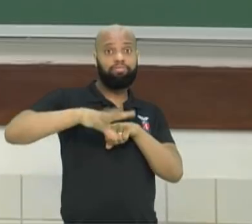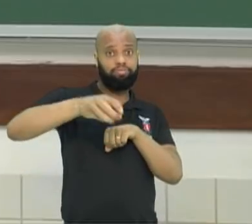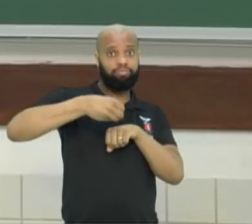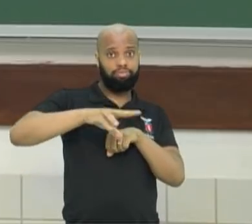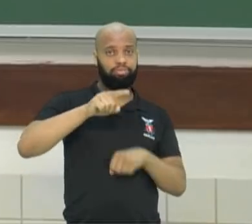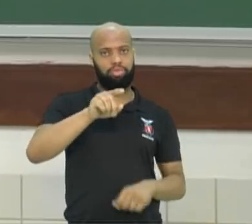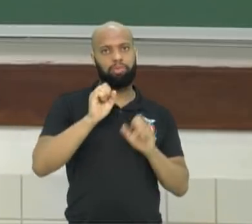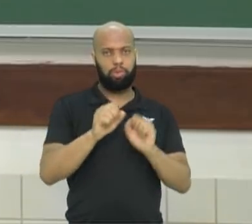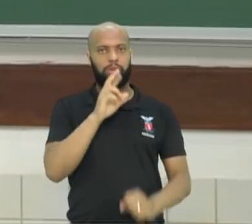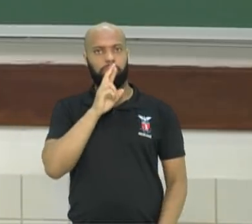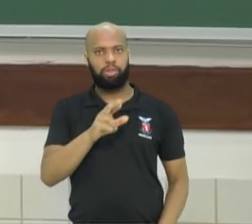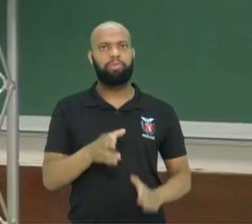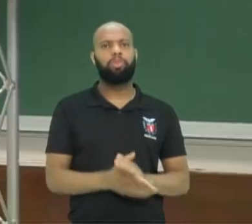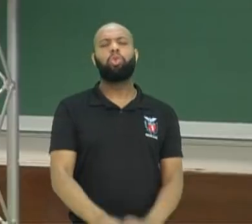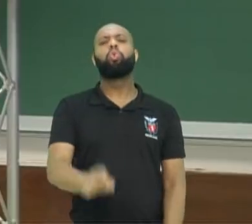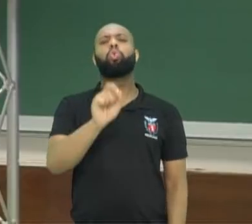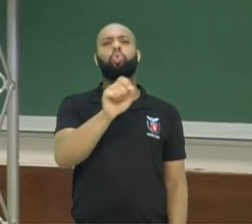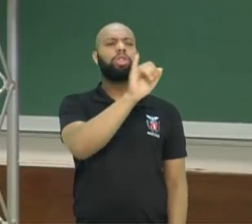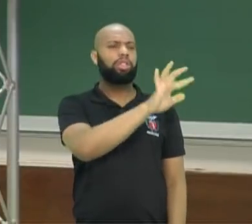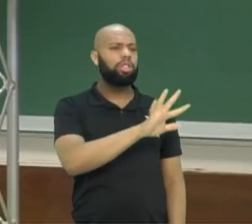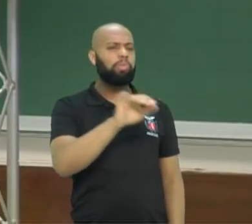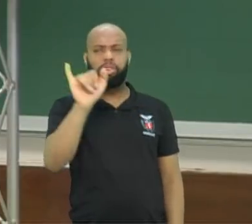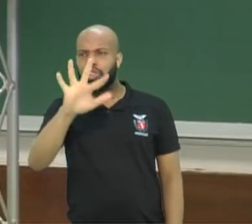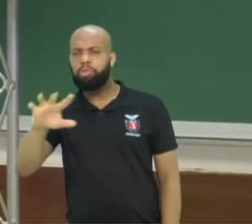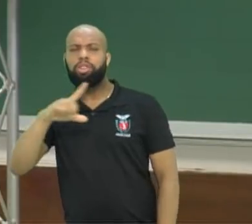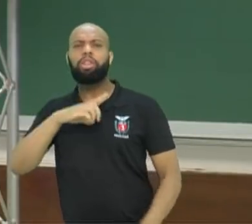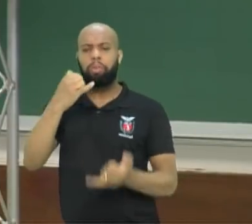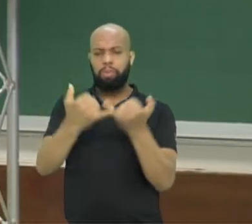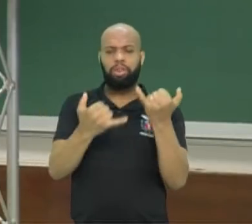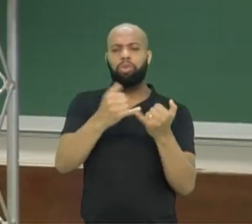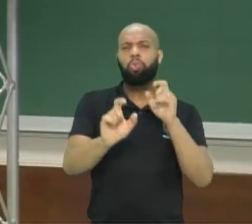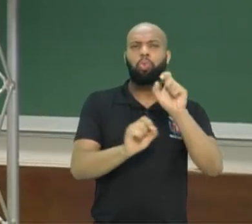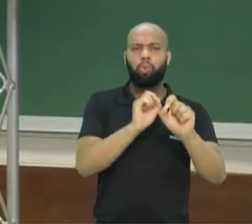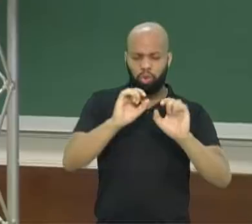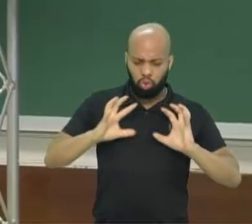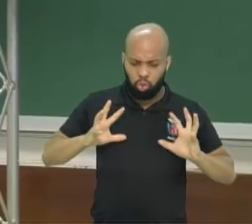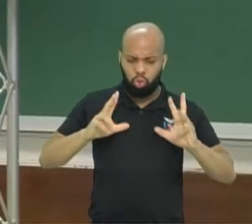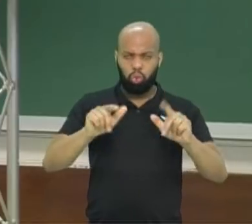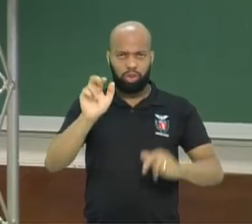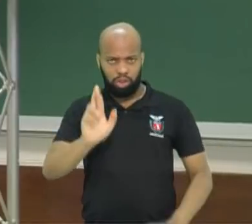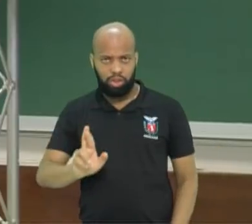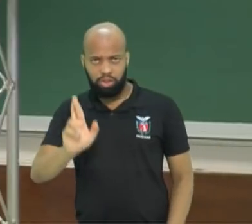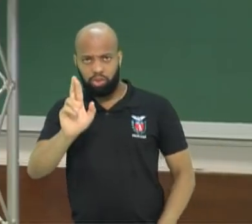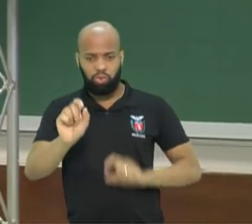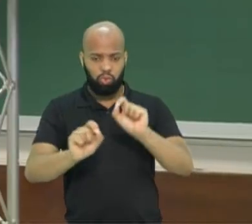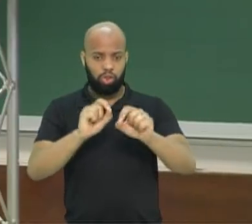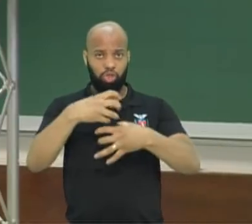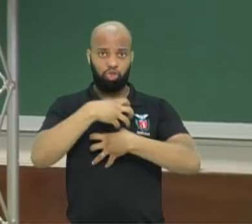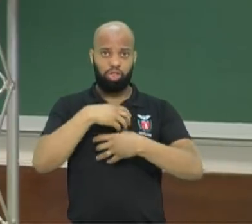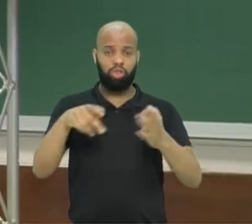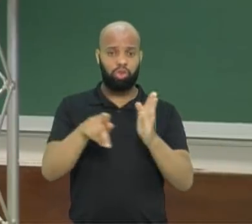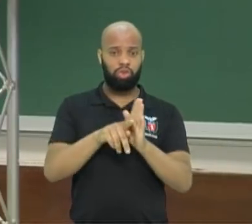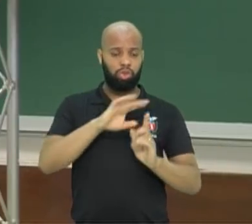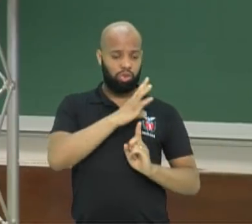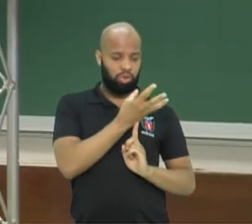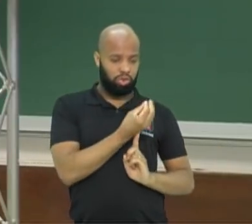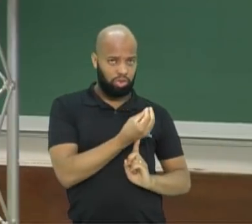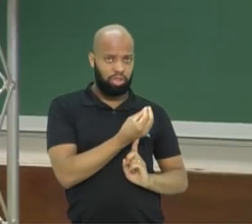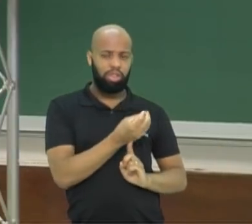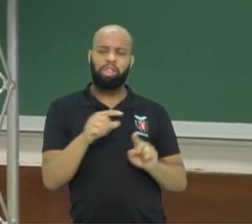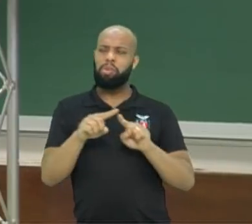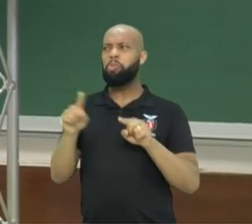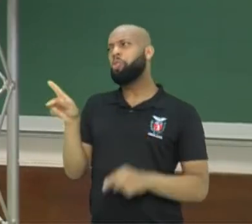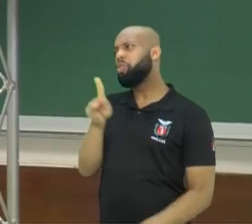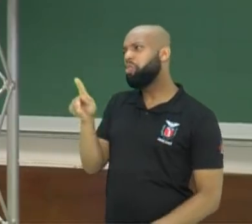resposta. Então, vamos lá. O que as imagens têm em comum? Elas todas representam uma forma de arte. Ai, teacher, mas